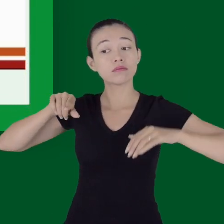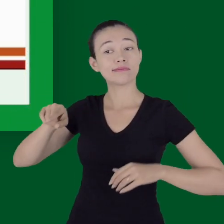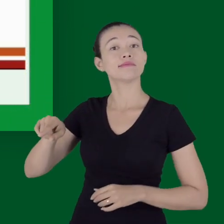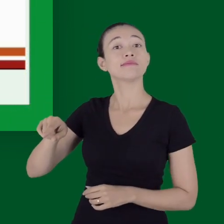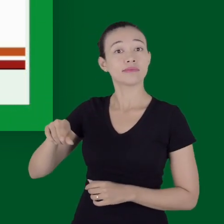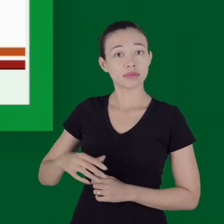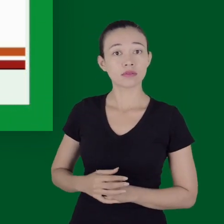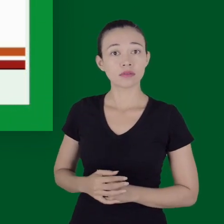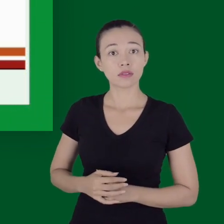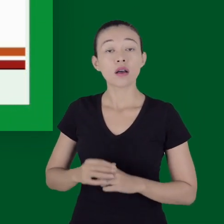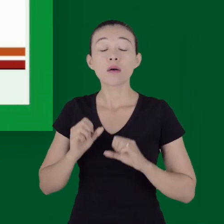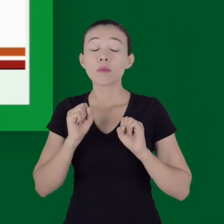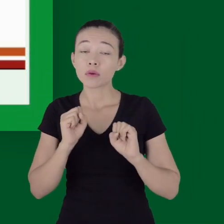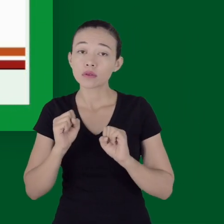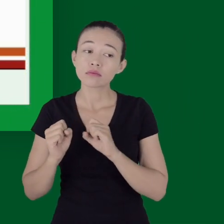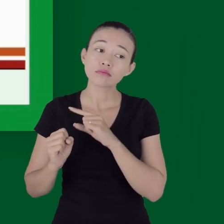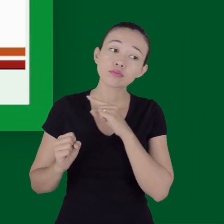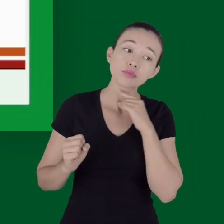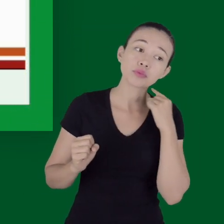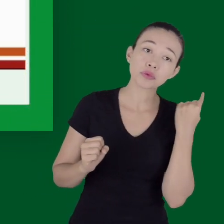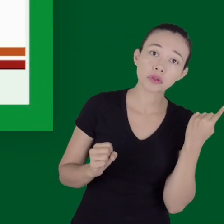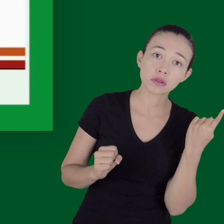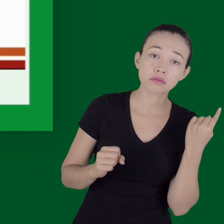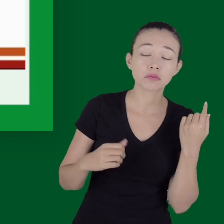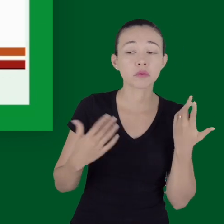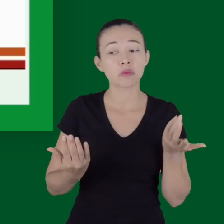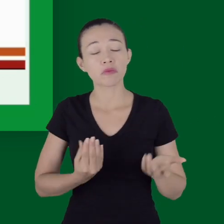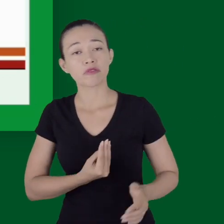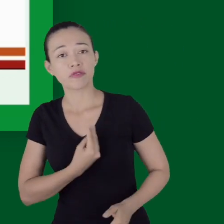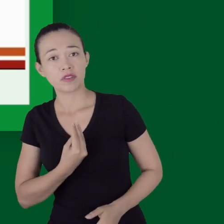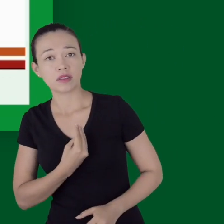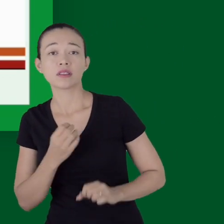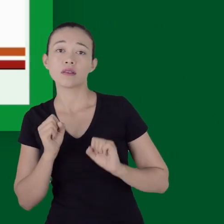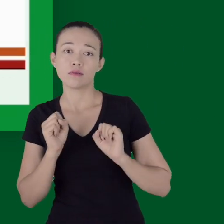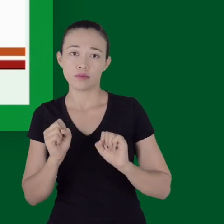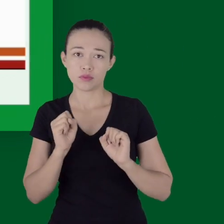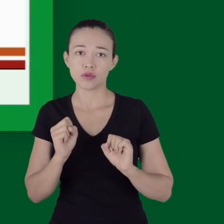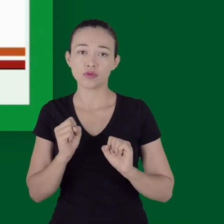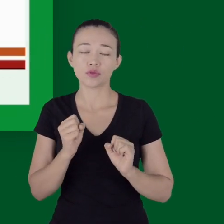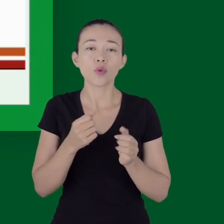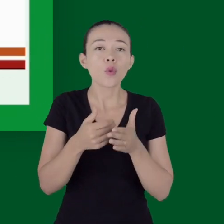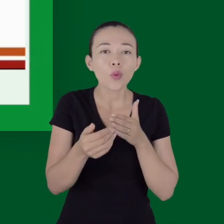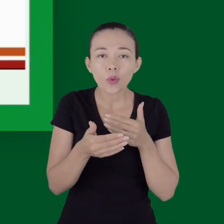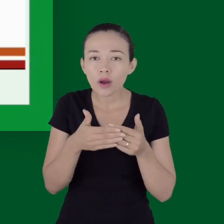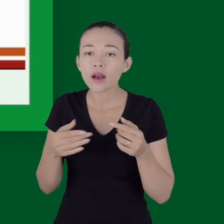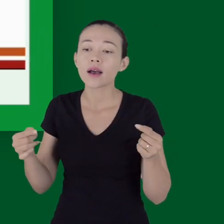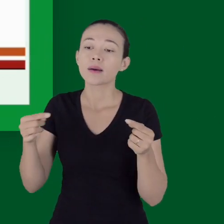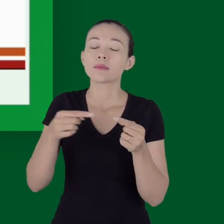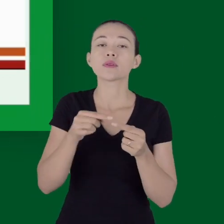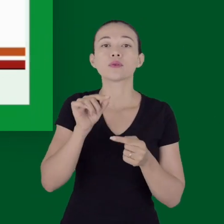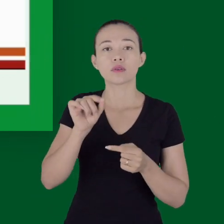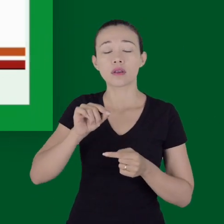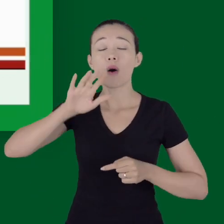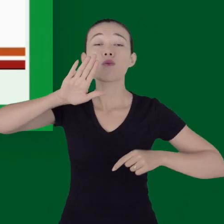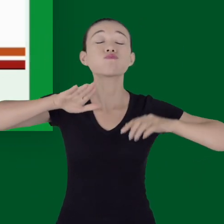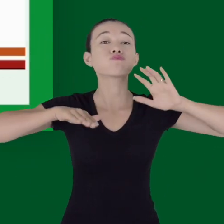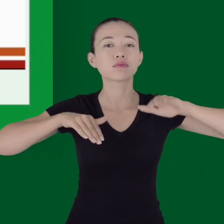morrer depois de processo de afogamento, mas todas essas situações são definidas como afogamento. Antigamente a gente